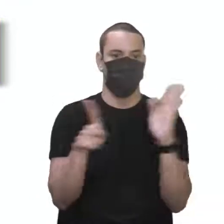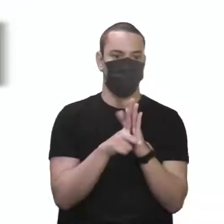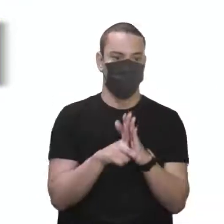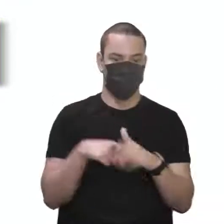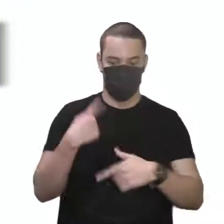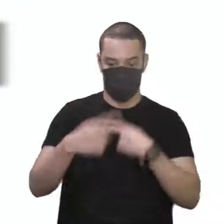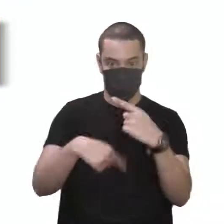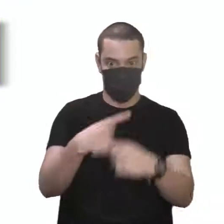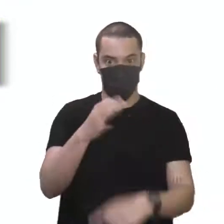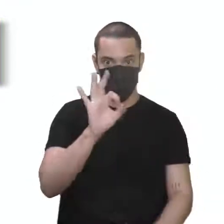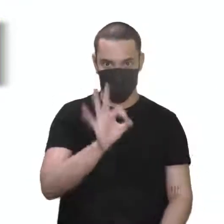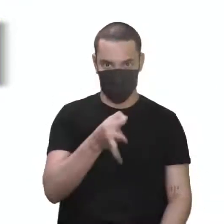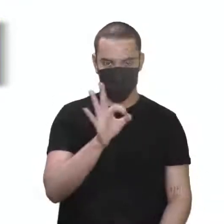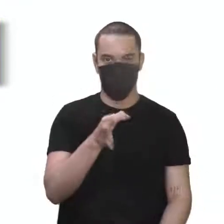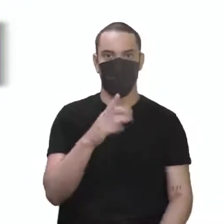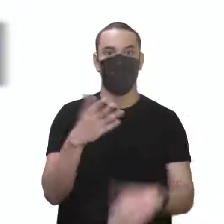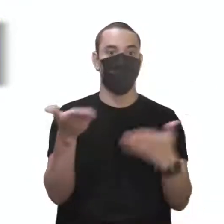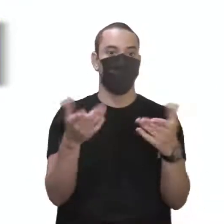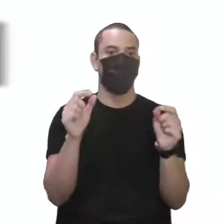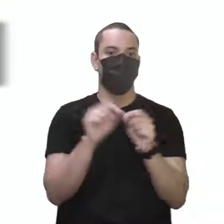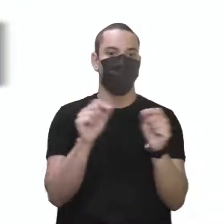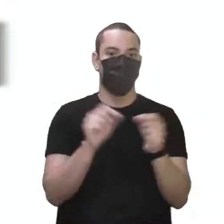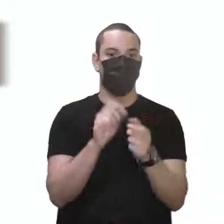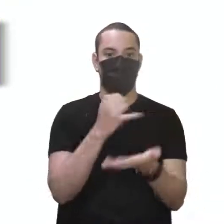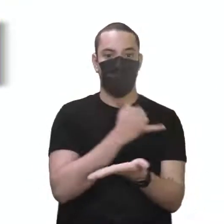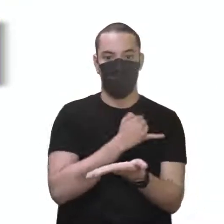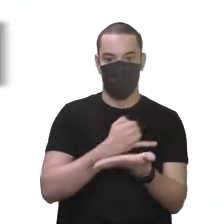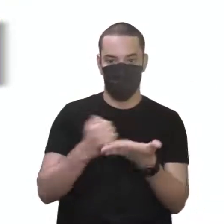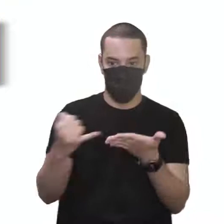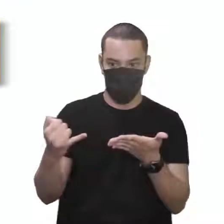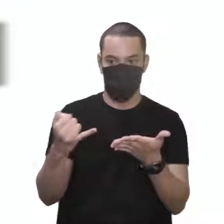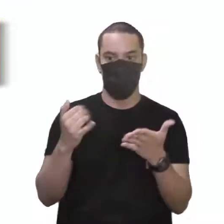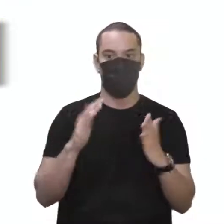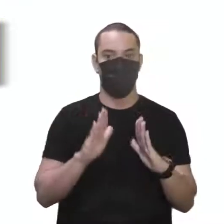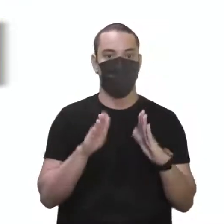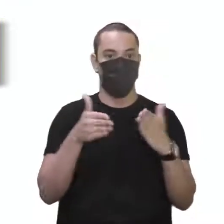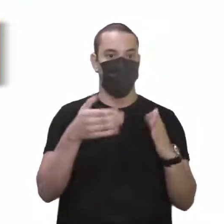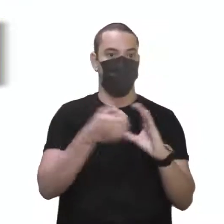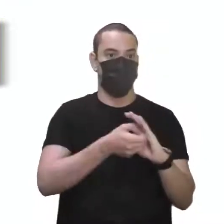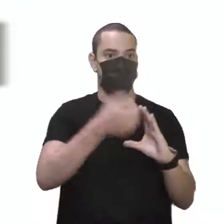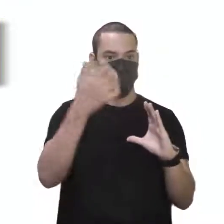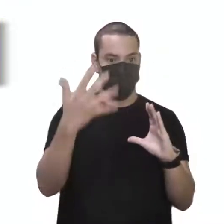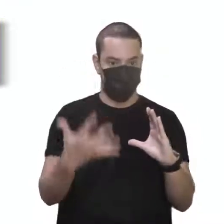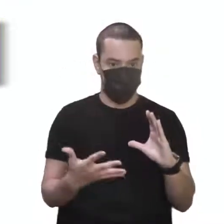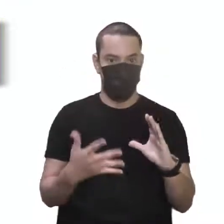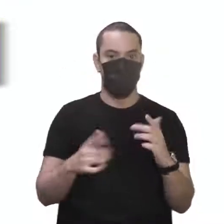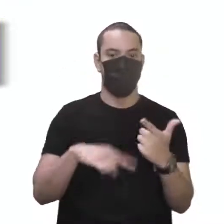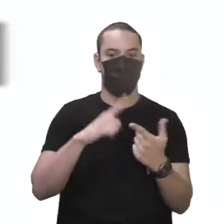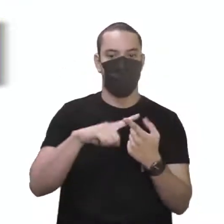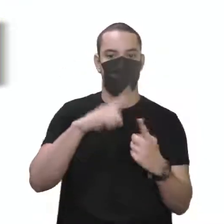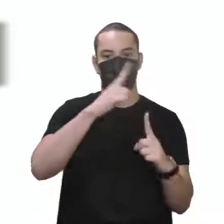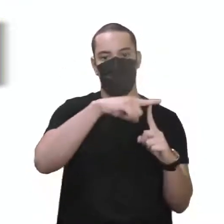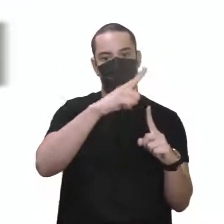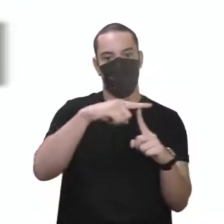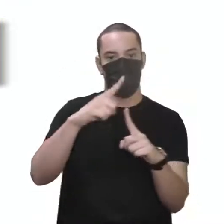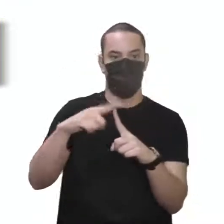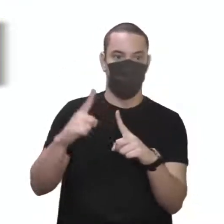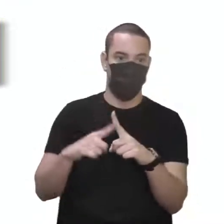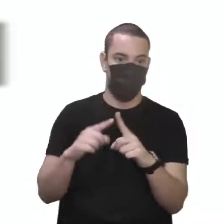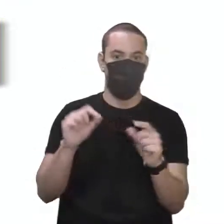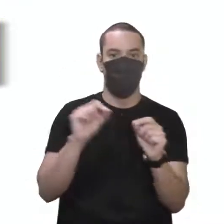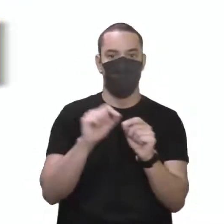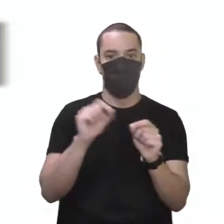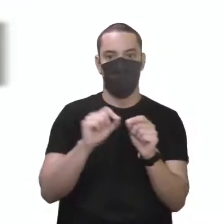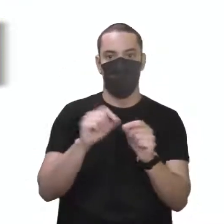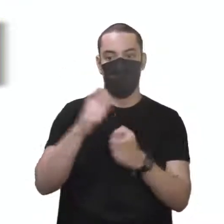os seus descendentes, né? A gente vai fazer uma breve introdução enfocando esse aspecto. Tipos de reprodução,